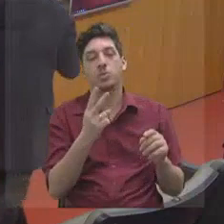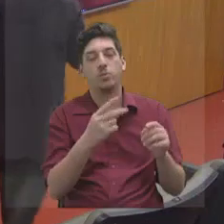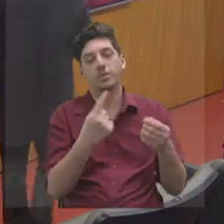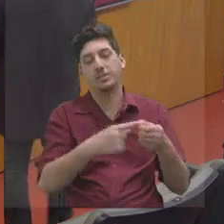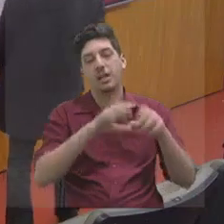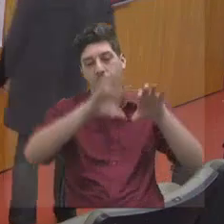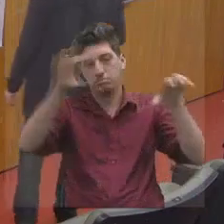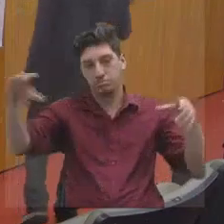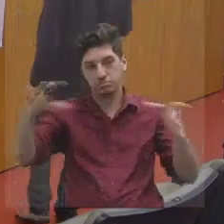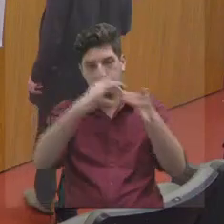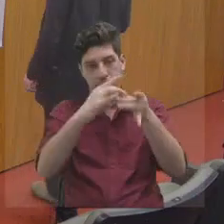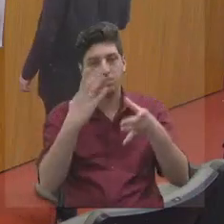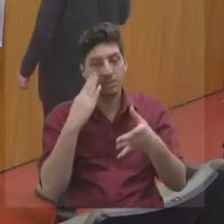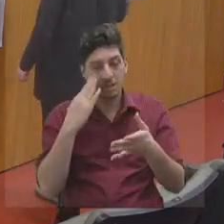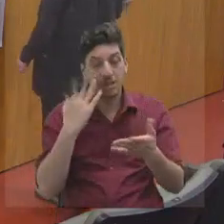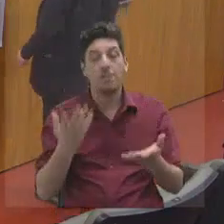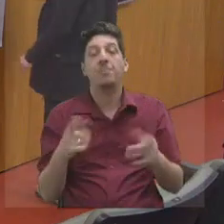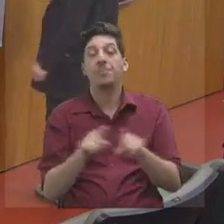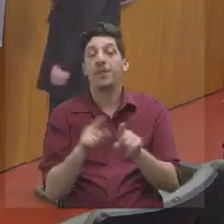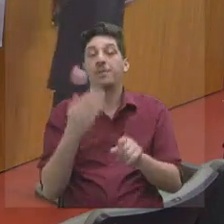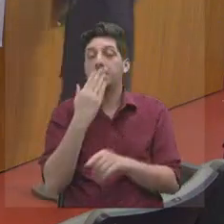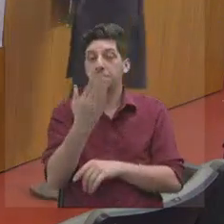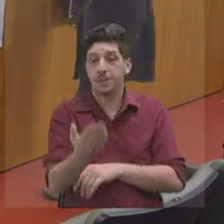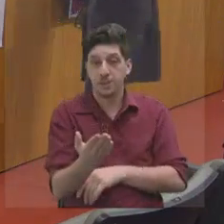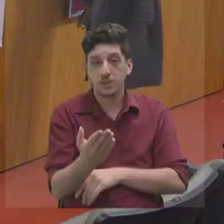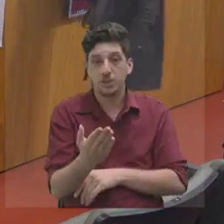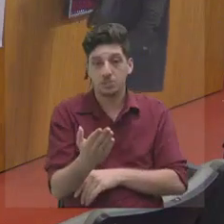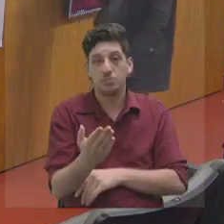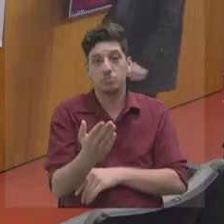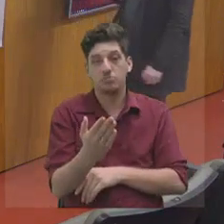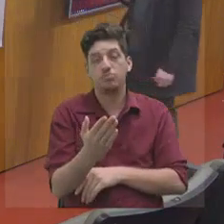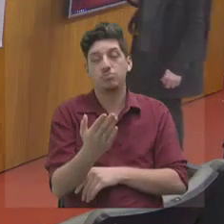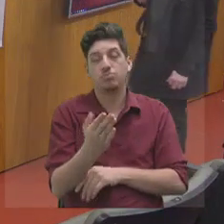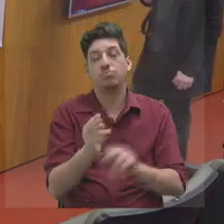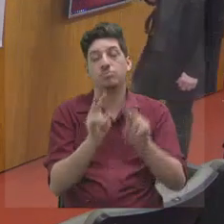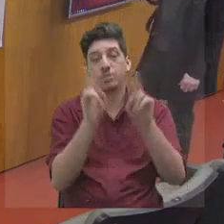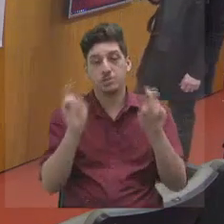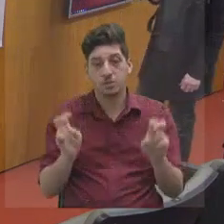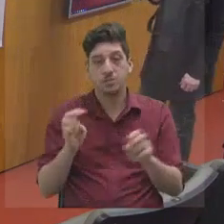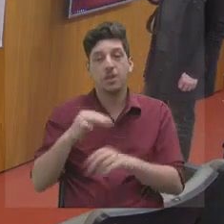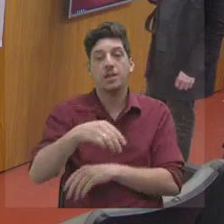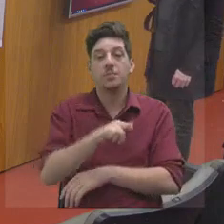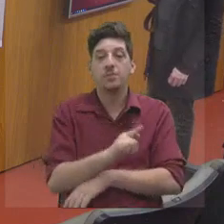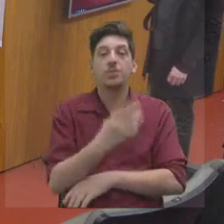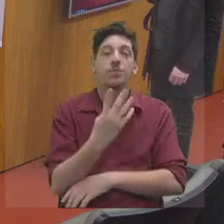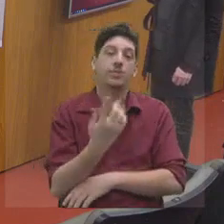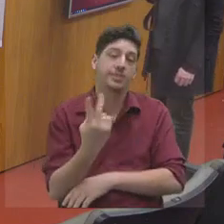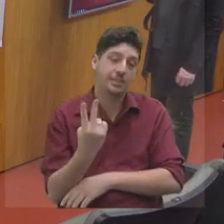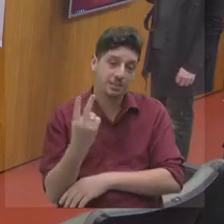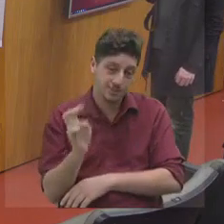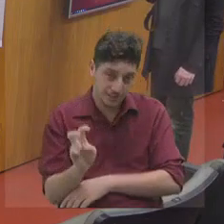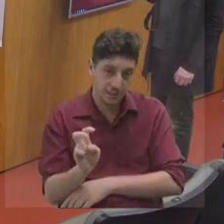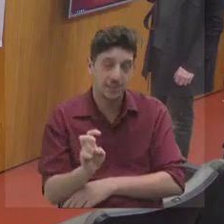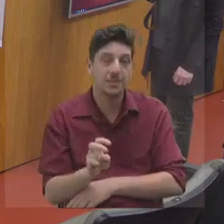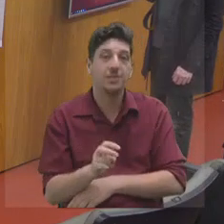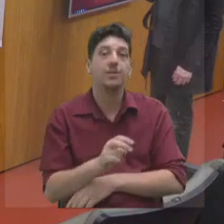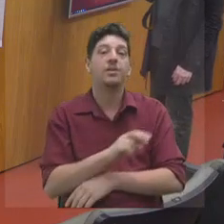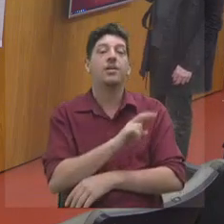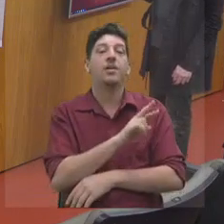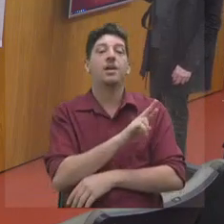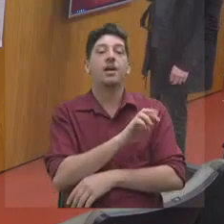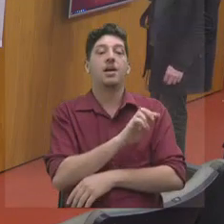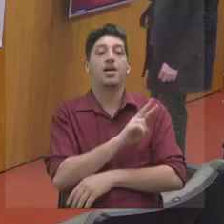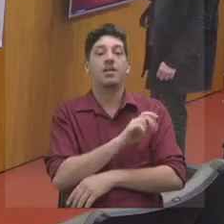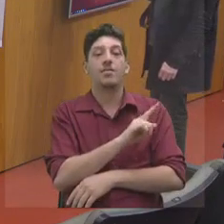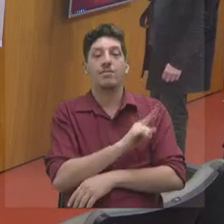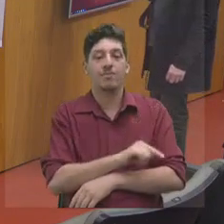Belém fizemos uma solicitação do torpedo Bruno sobre a MG 425 que liga revés do Belém a